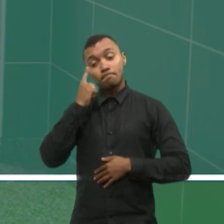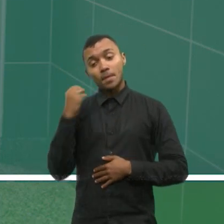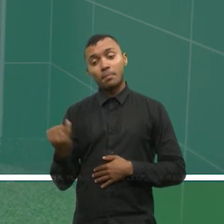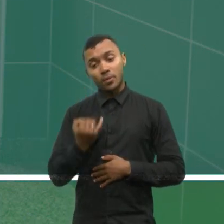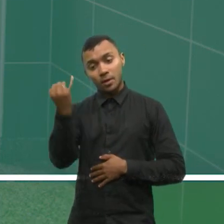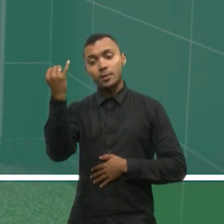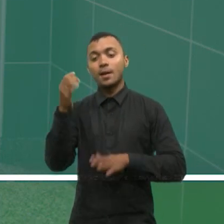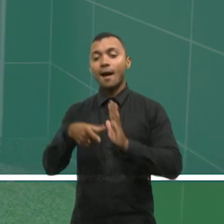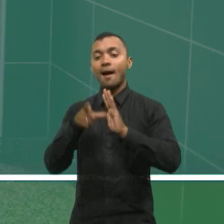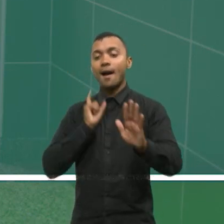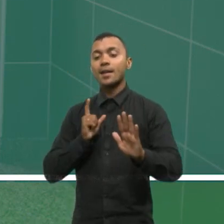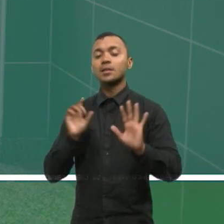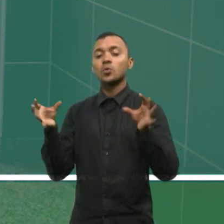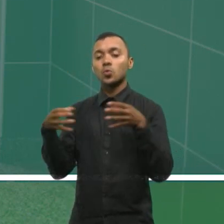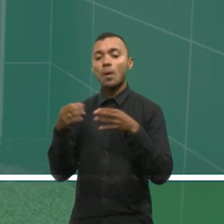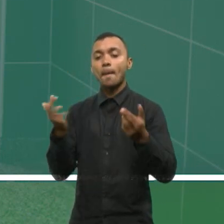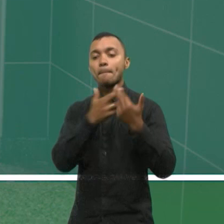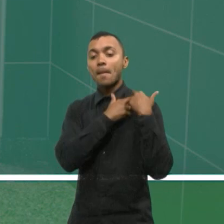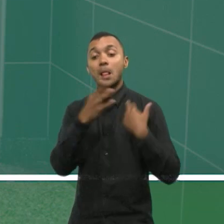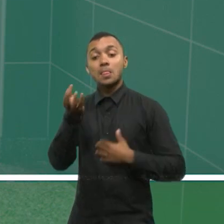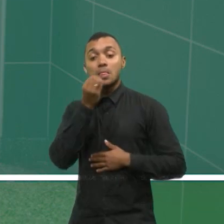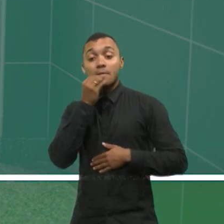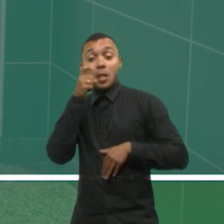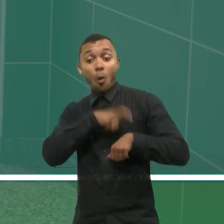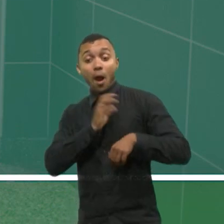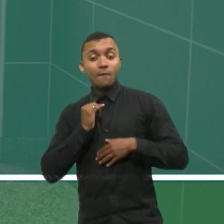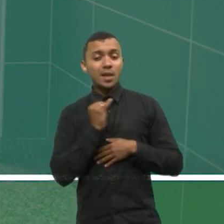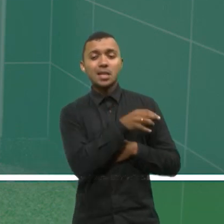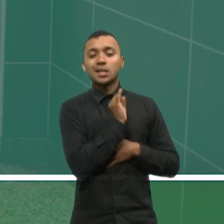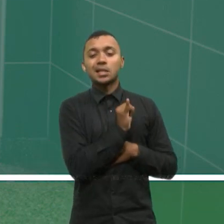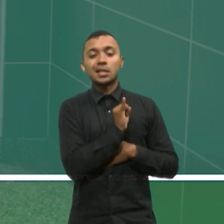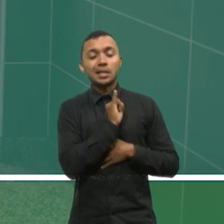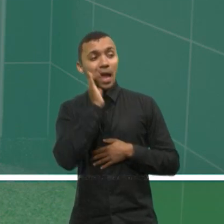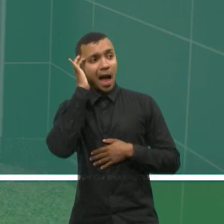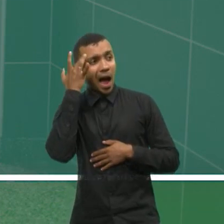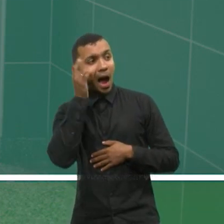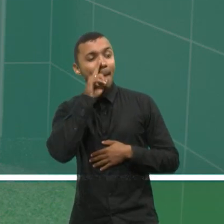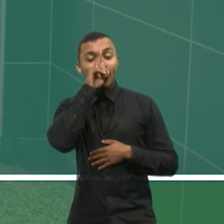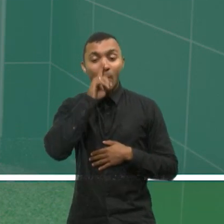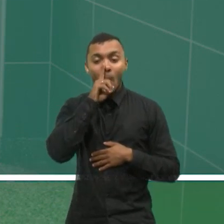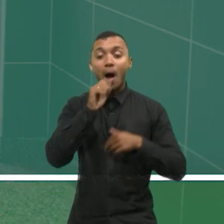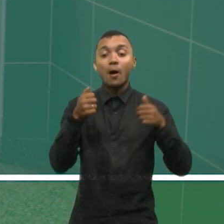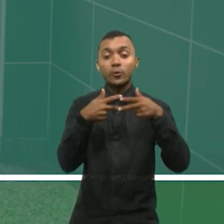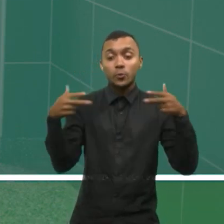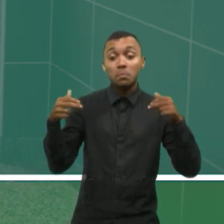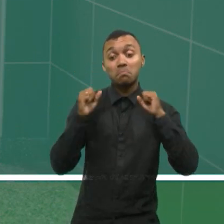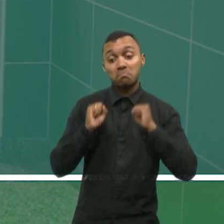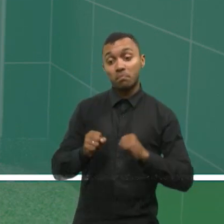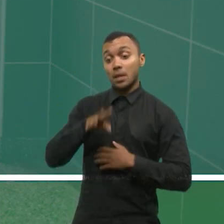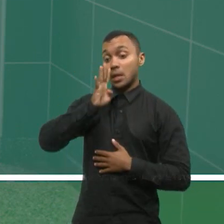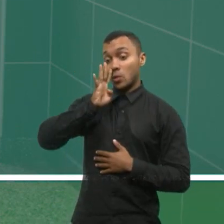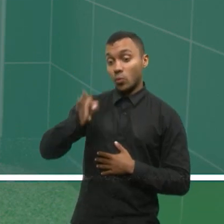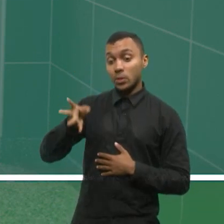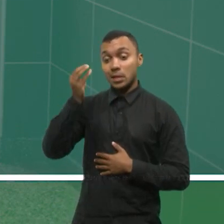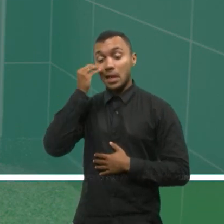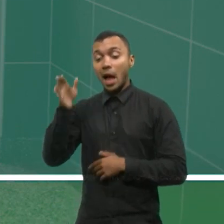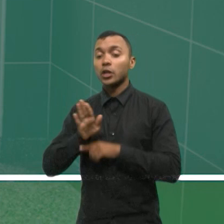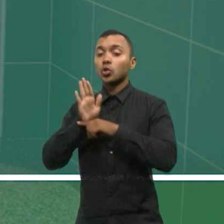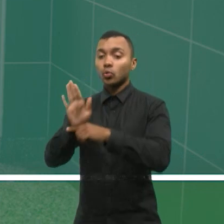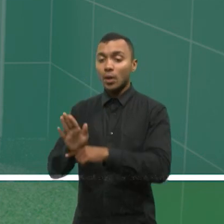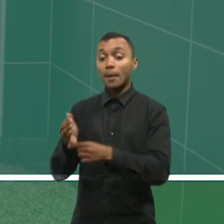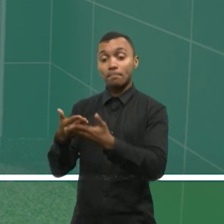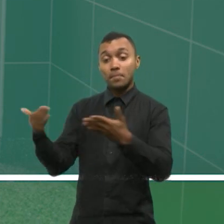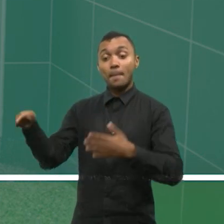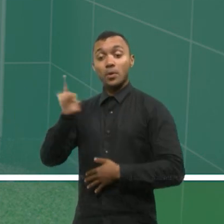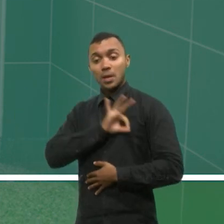competentes sejam imediatamente comunicadas em qualquer sinal que aponte algum transtorno. Denúncias que auxiliem no trabalho policial